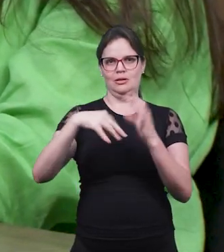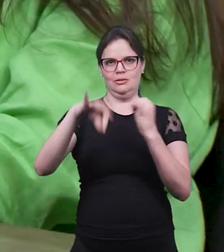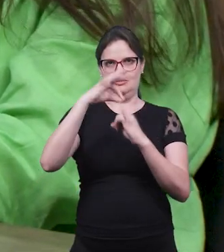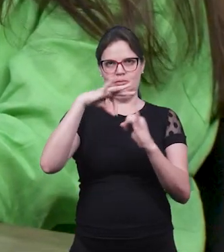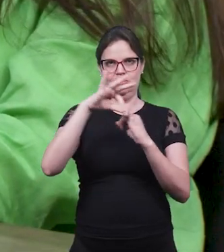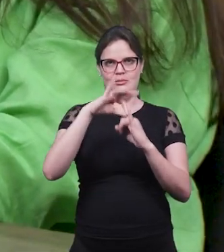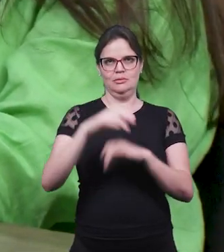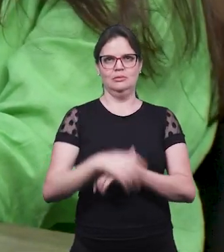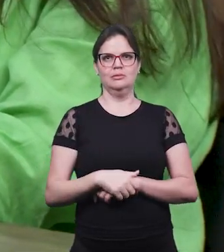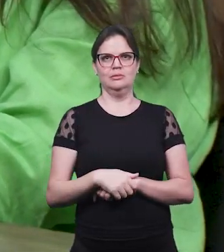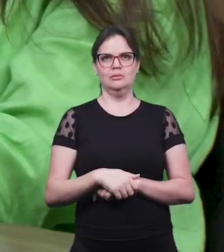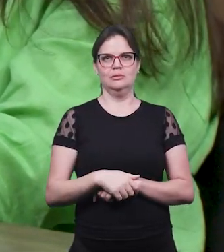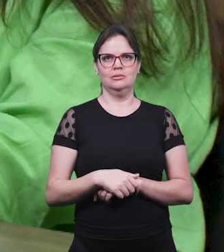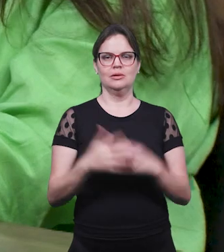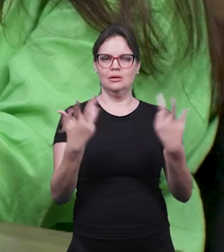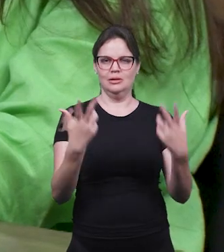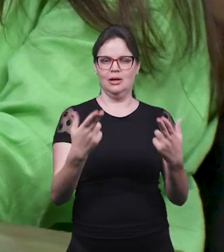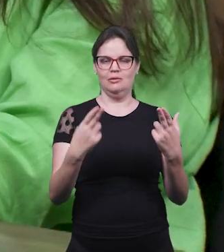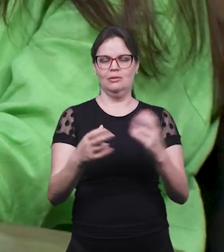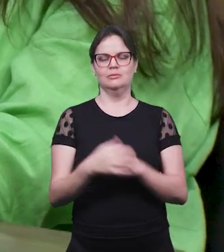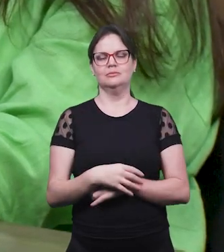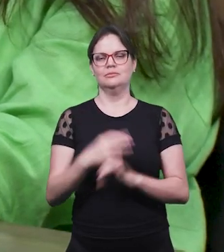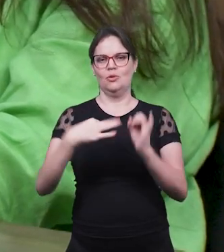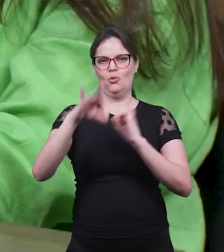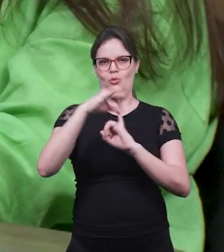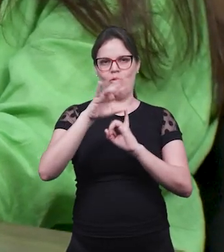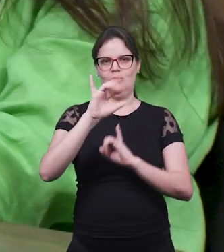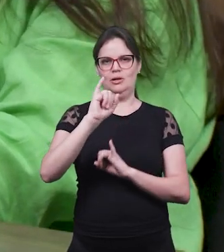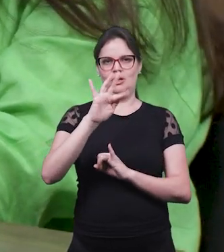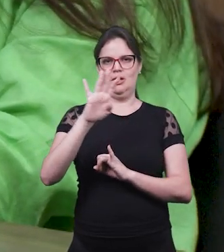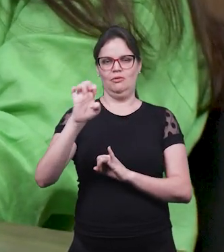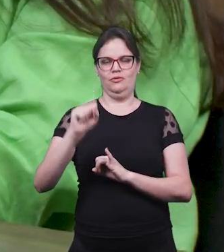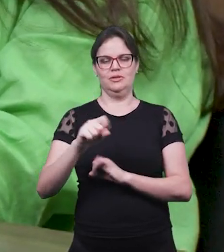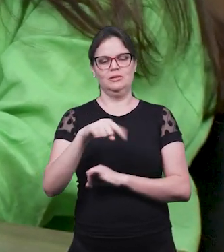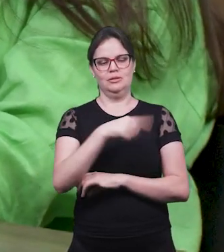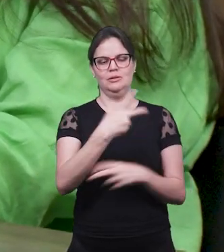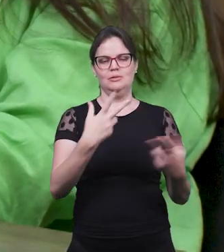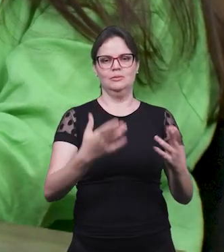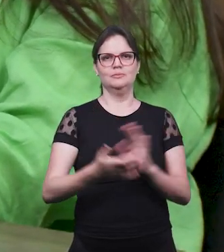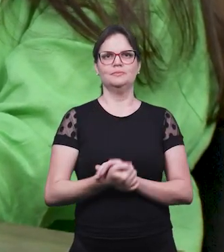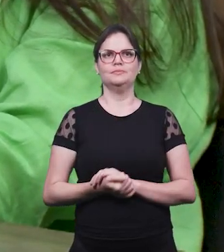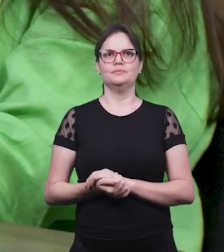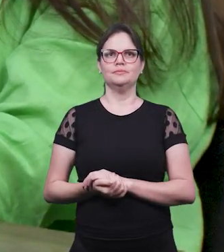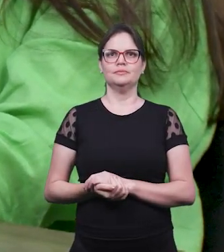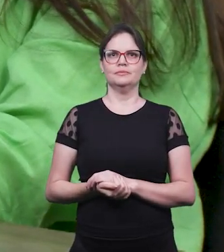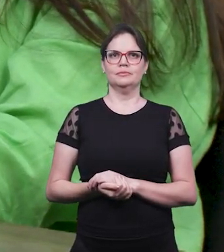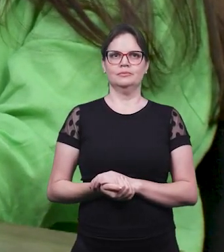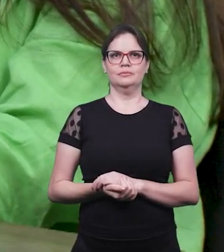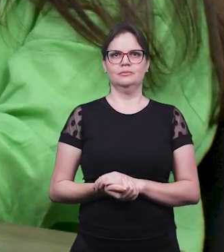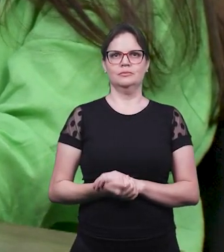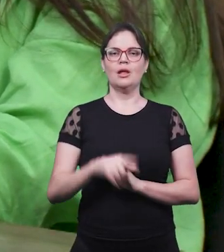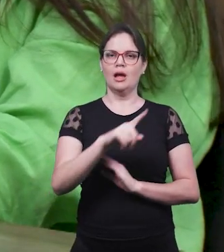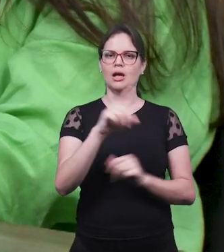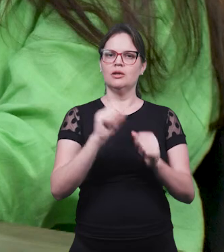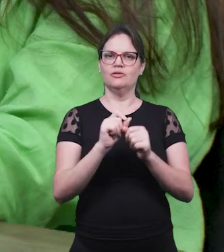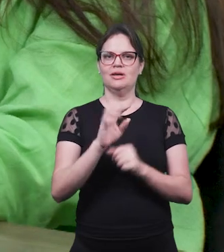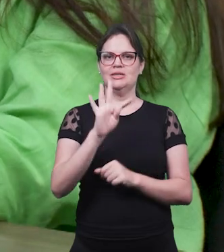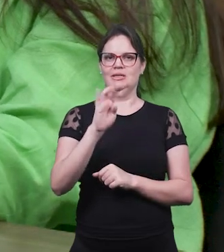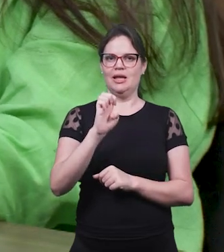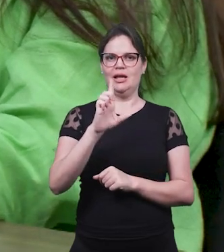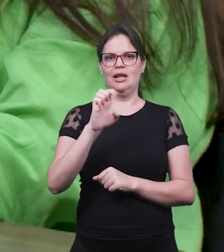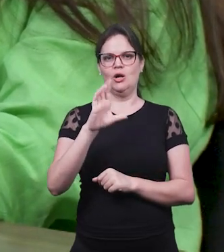Isso. IFBA, né? Que é mesmo do IFES. Do IFES, né? Nosso aqui. Então, ele fez telecomunicações